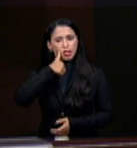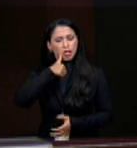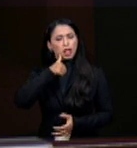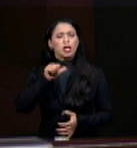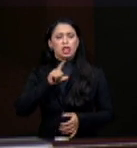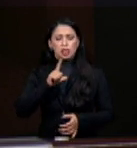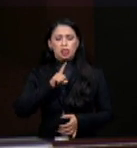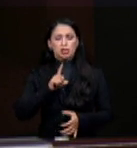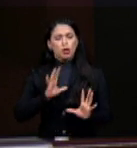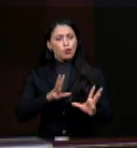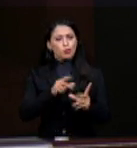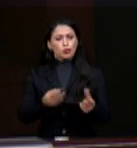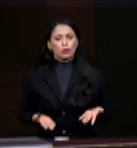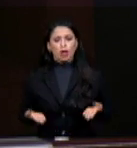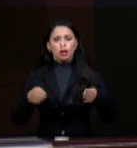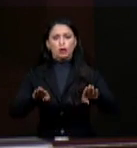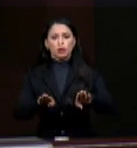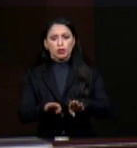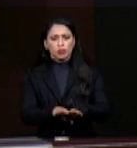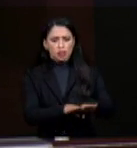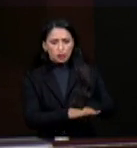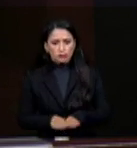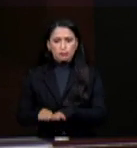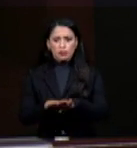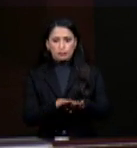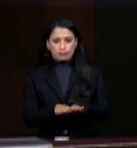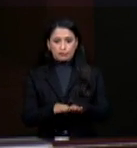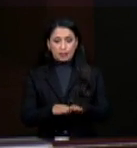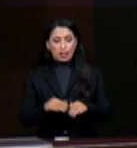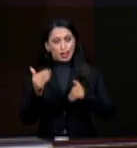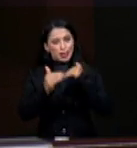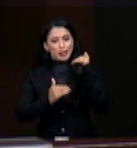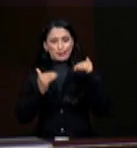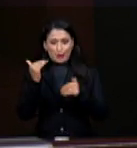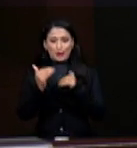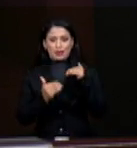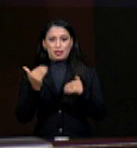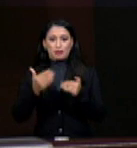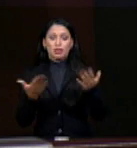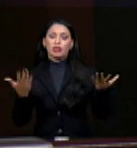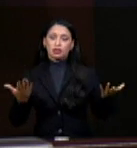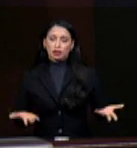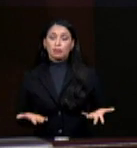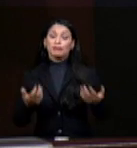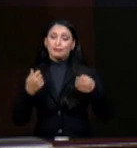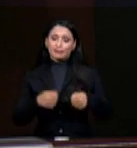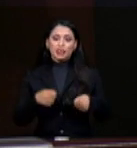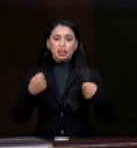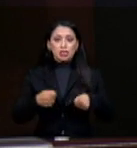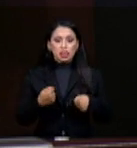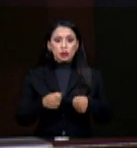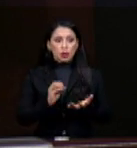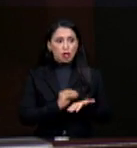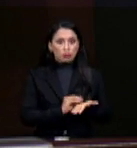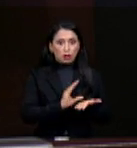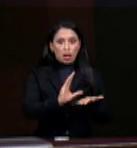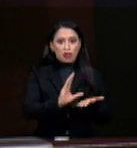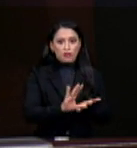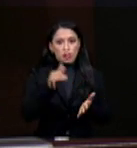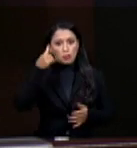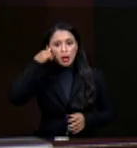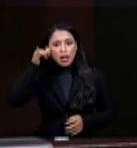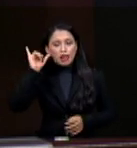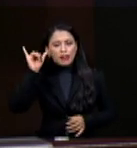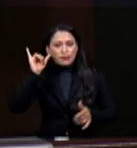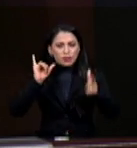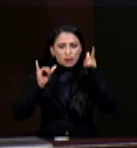inclusivo, pacífico e próspero. Reconhecemos que, para isso, é necessário investir na prevenção